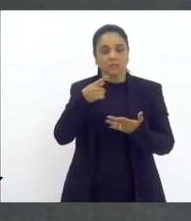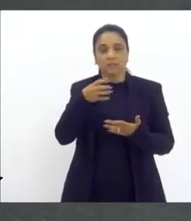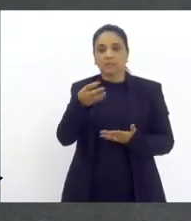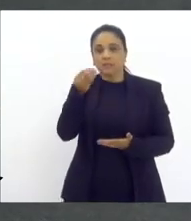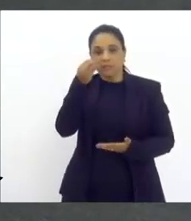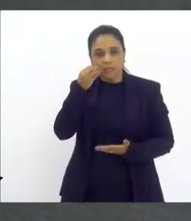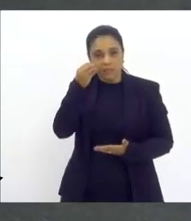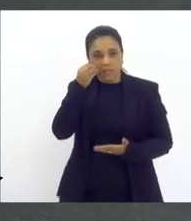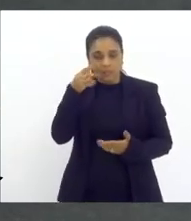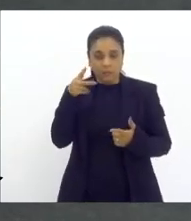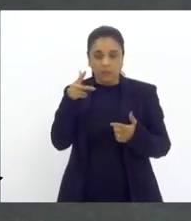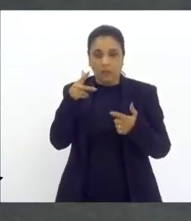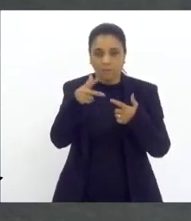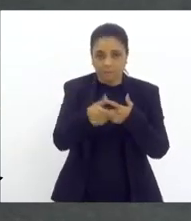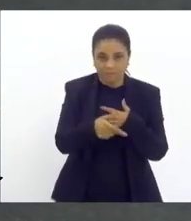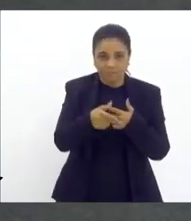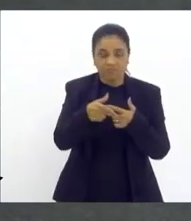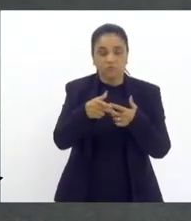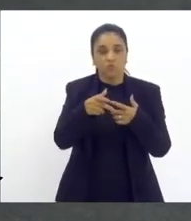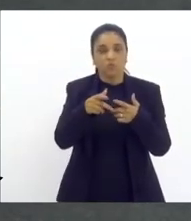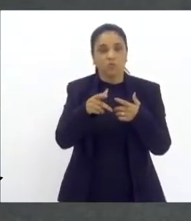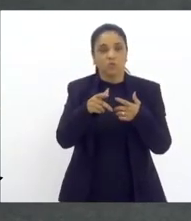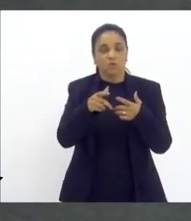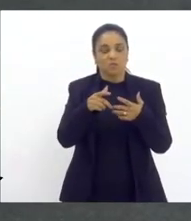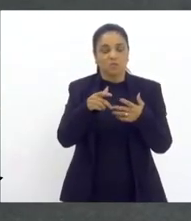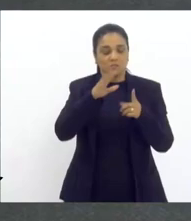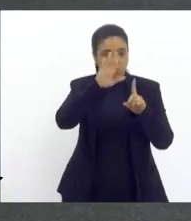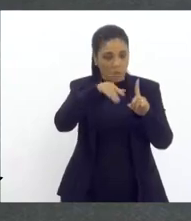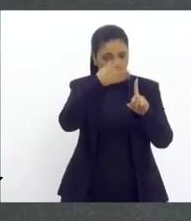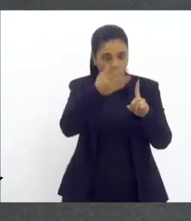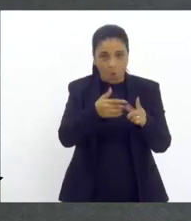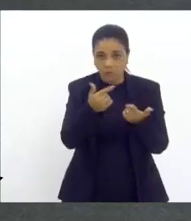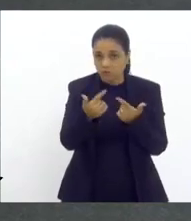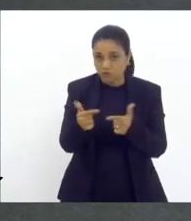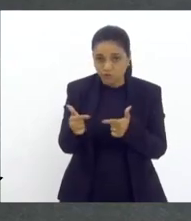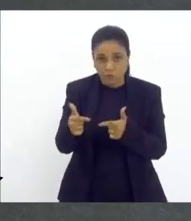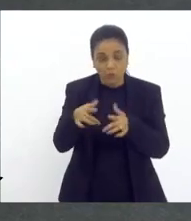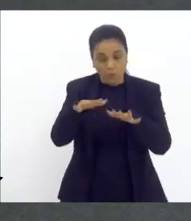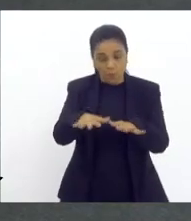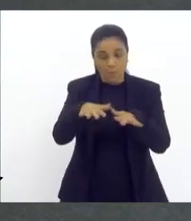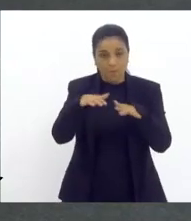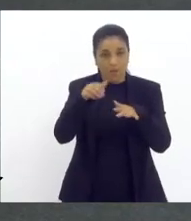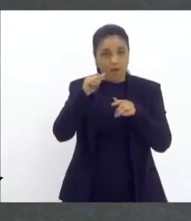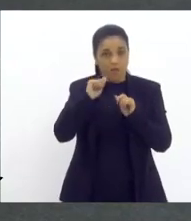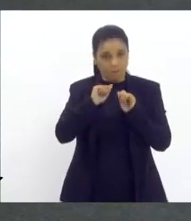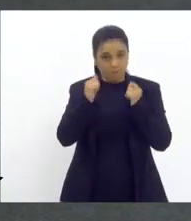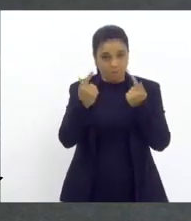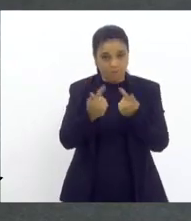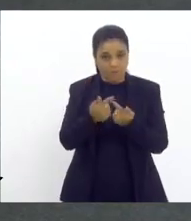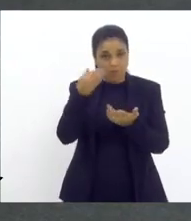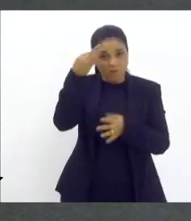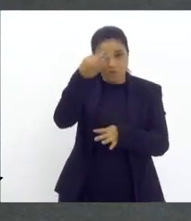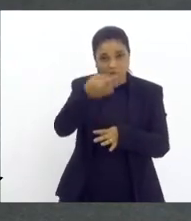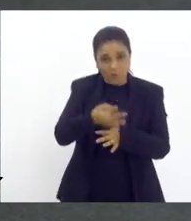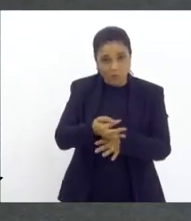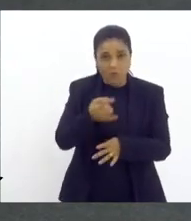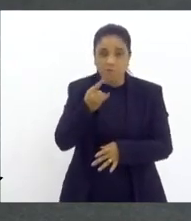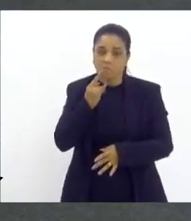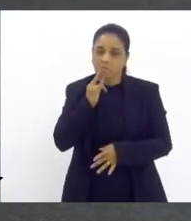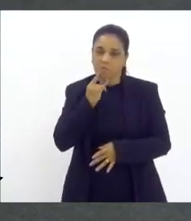é condutas que desonrem né a minha atuação como parlamentares dizendo que eu faltei para mim